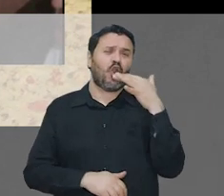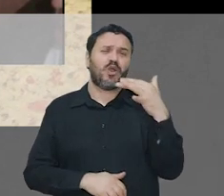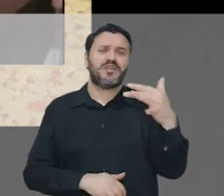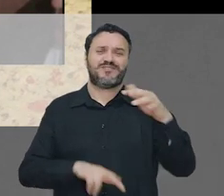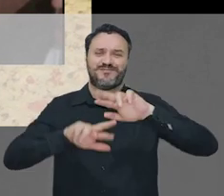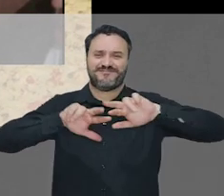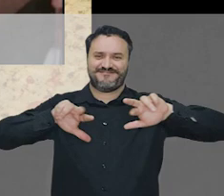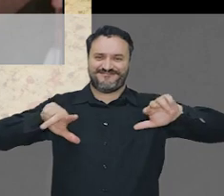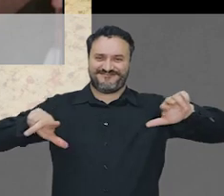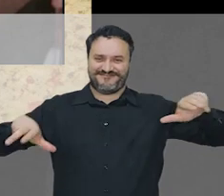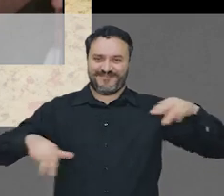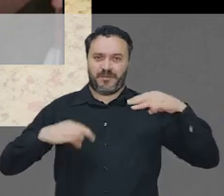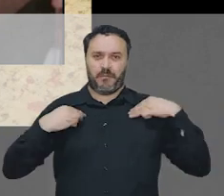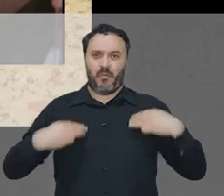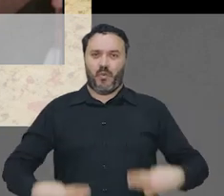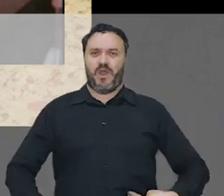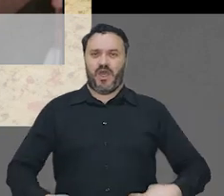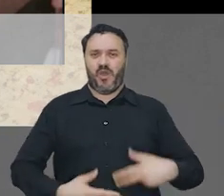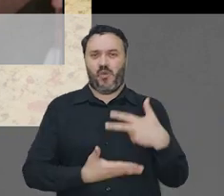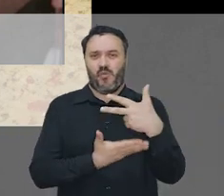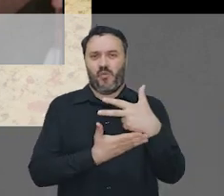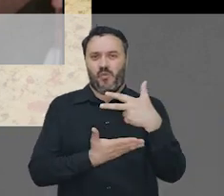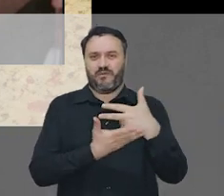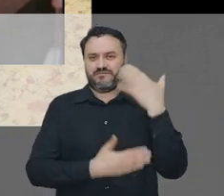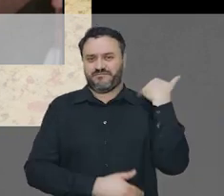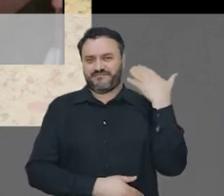moralidade medieval.